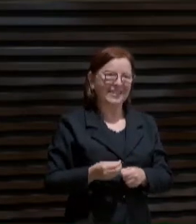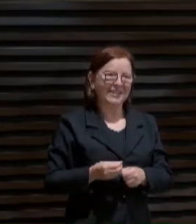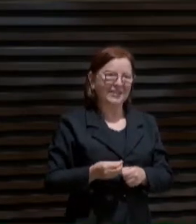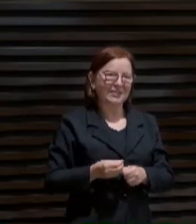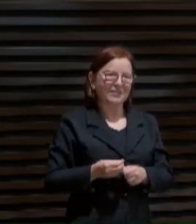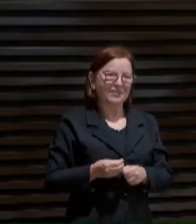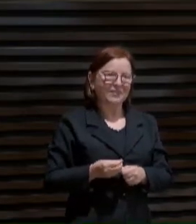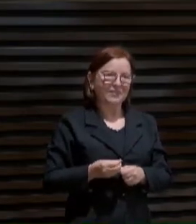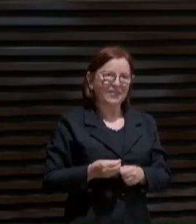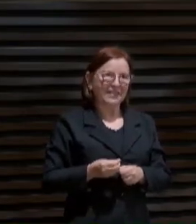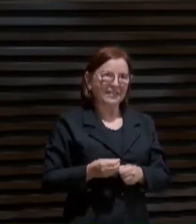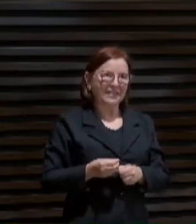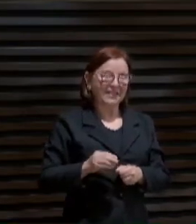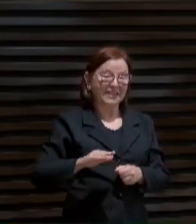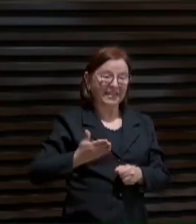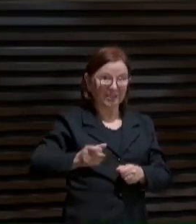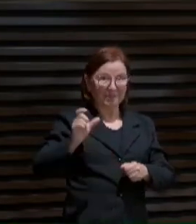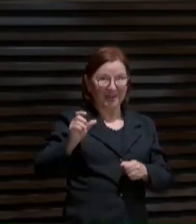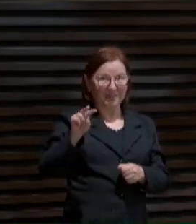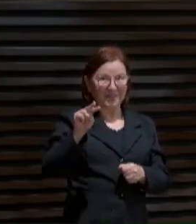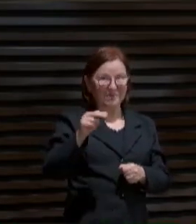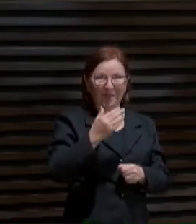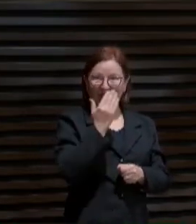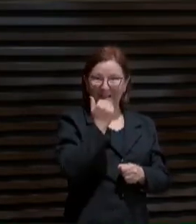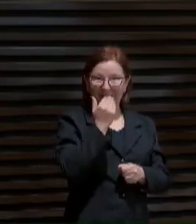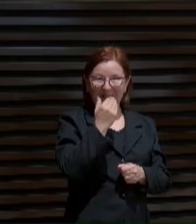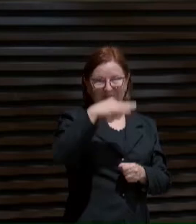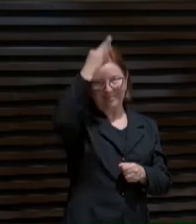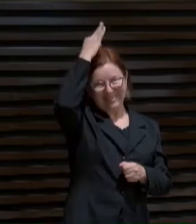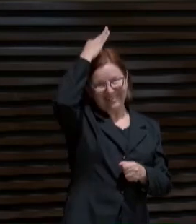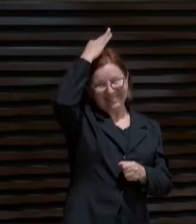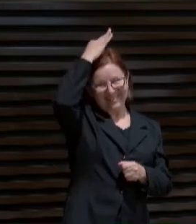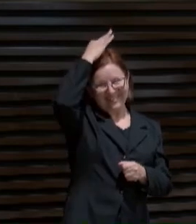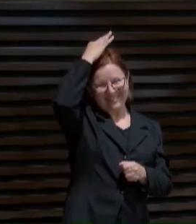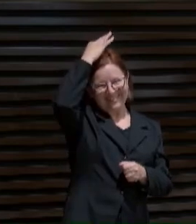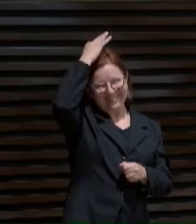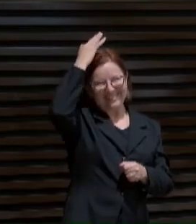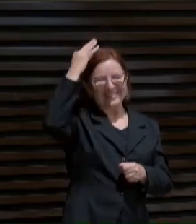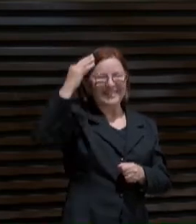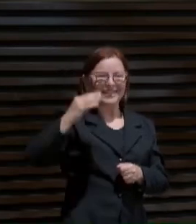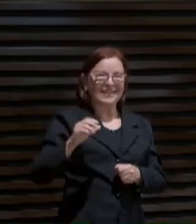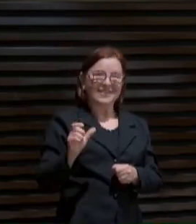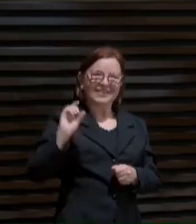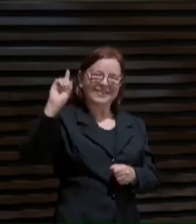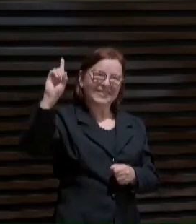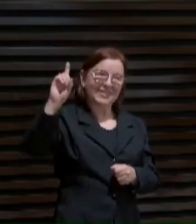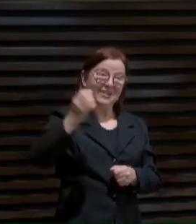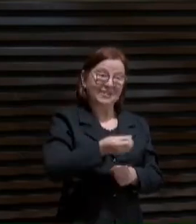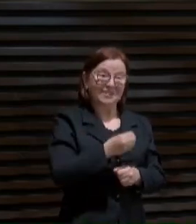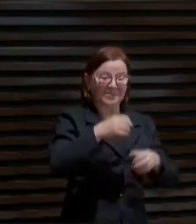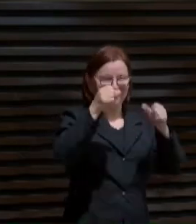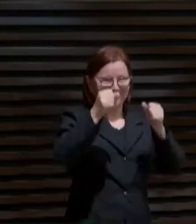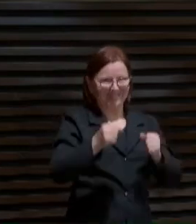para o nosso alimento vai também fazer parte da nossa Constituição a palavra de Deus que é viva